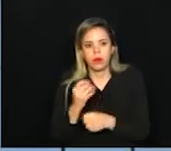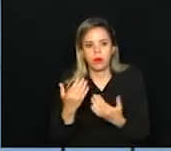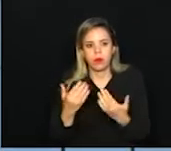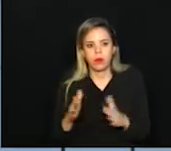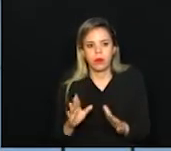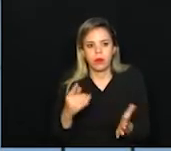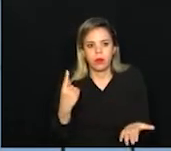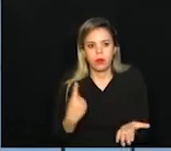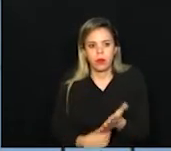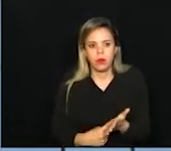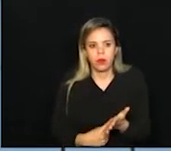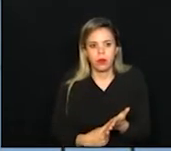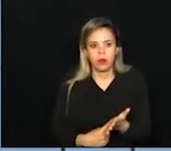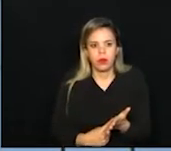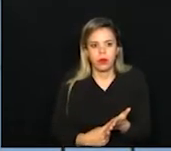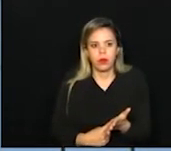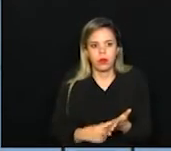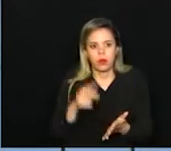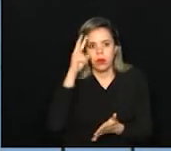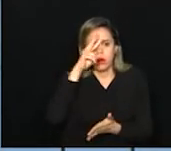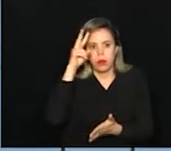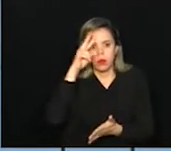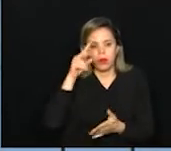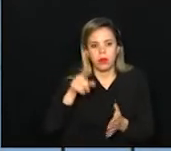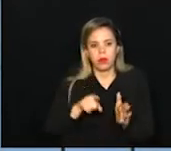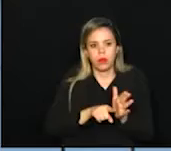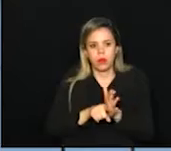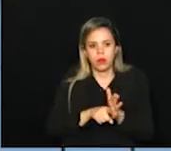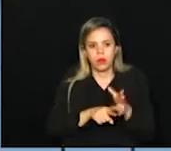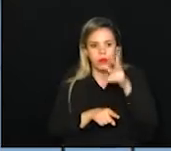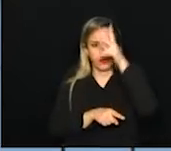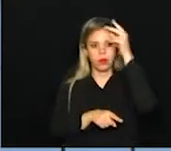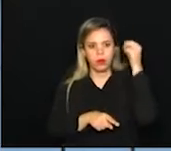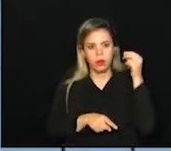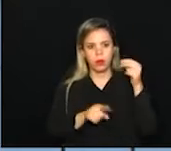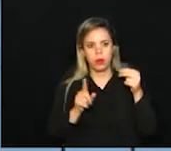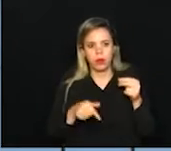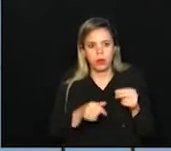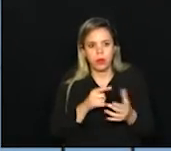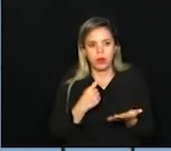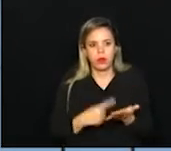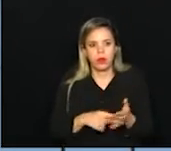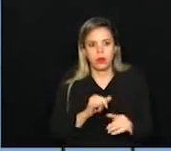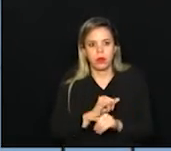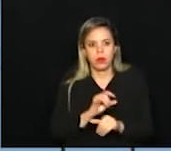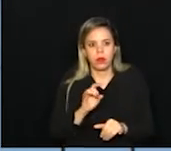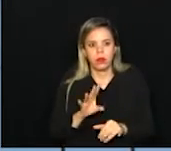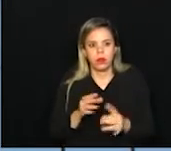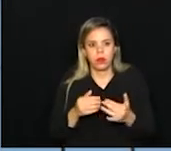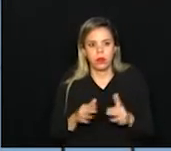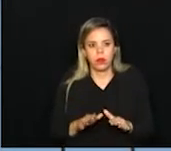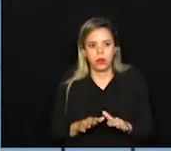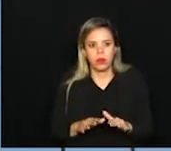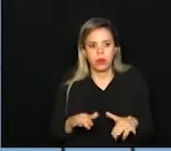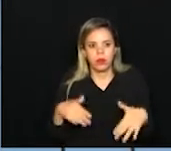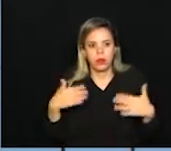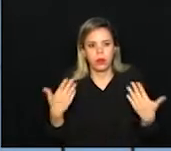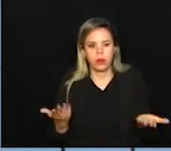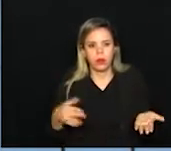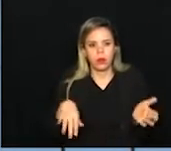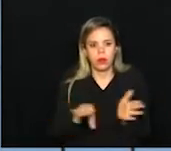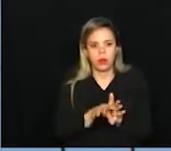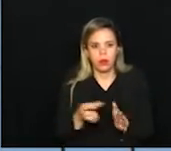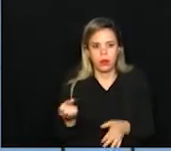o agendamento. A gente lembra que, de acordo com a Prefeitura, esses agendamentos só são abertos quando